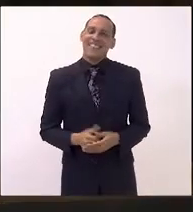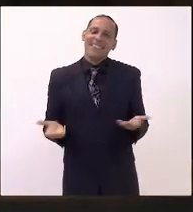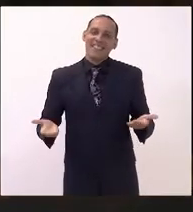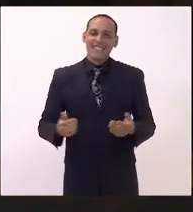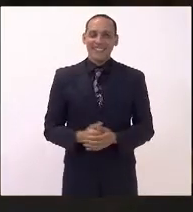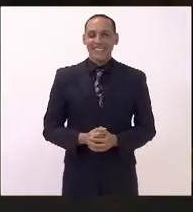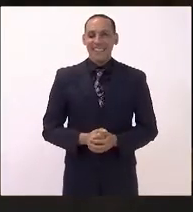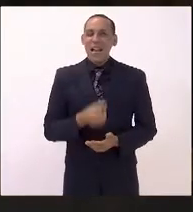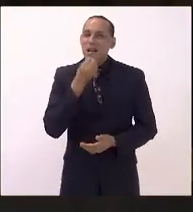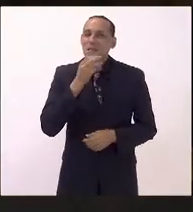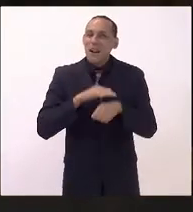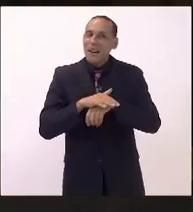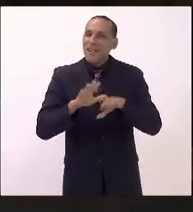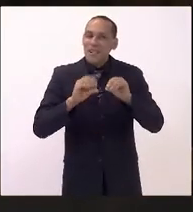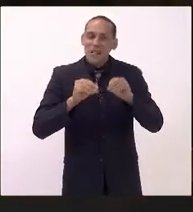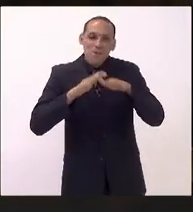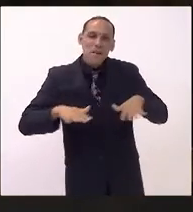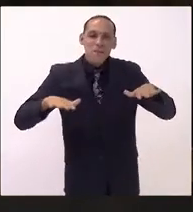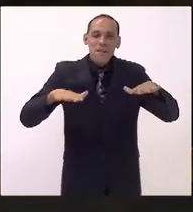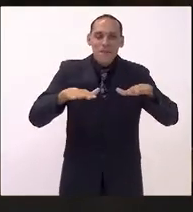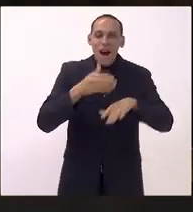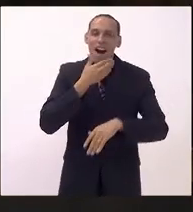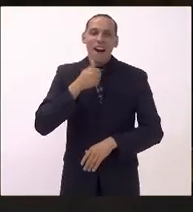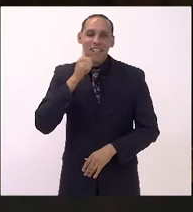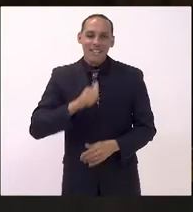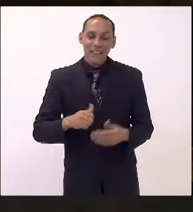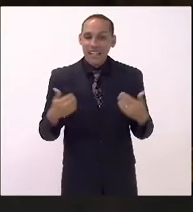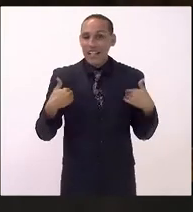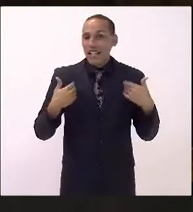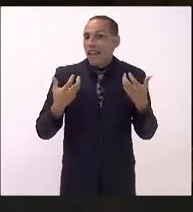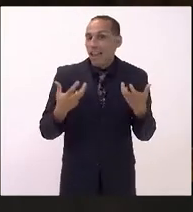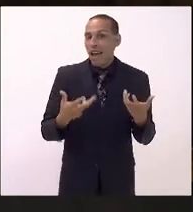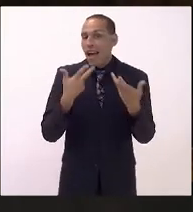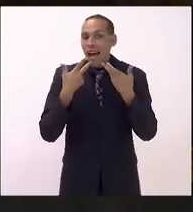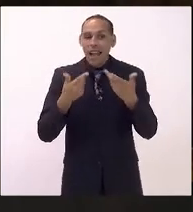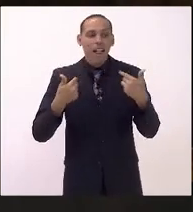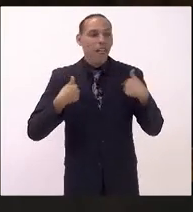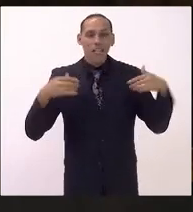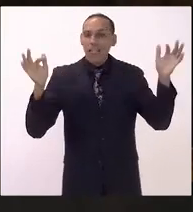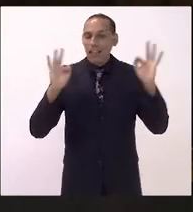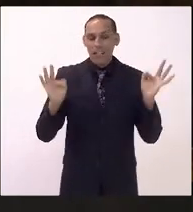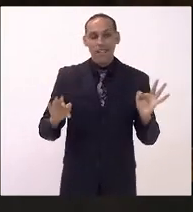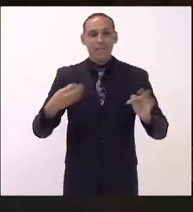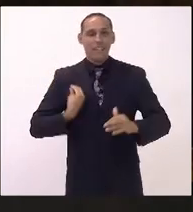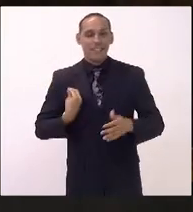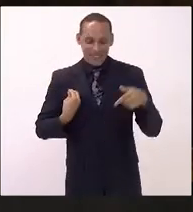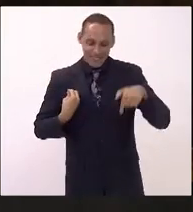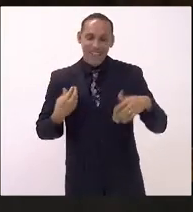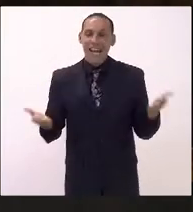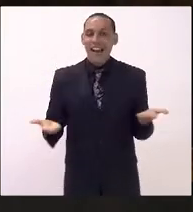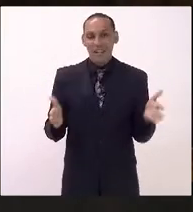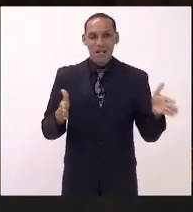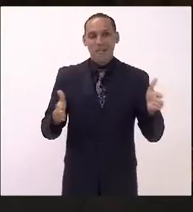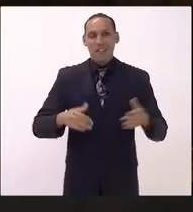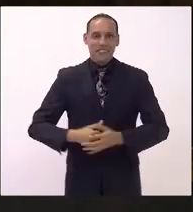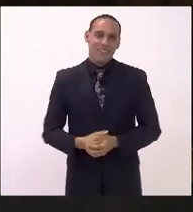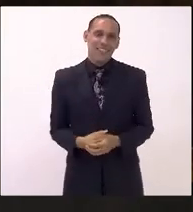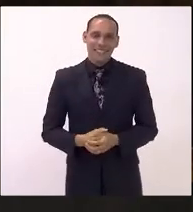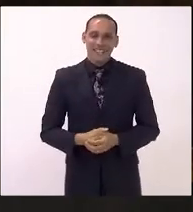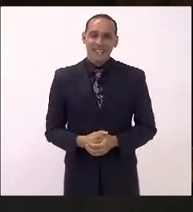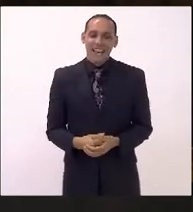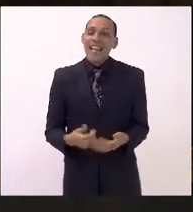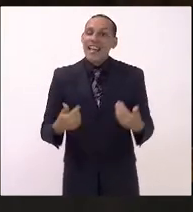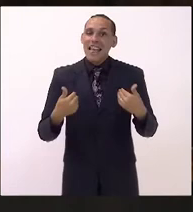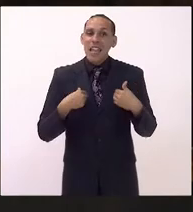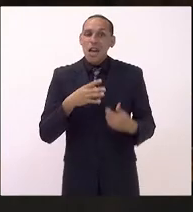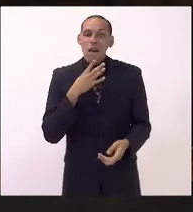Bom, gente, boa noite a todos e todas. Eu quero dizer para vocês que estou muito feliz de estar aqui nesse momento. Eu,